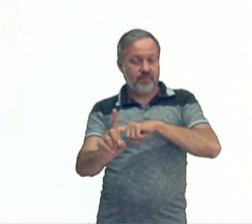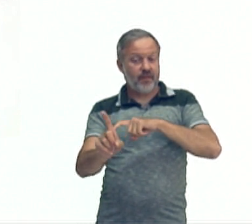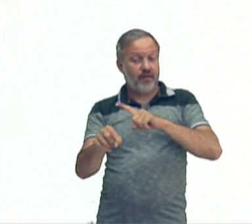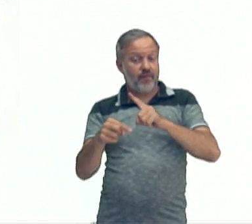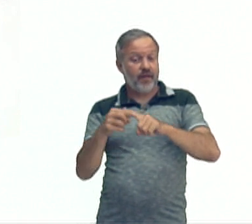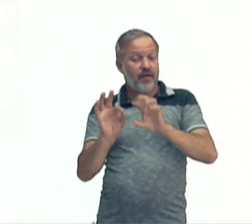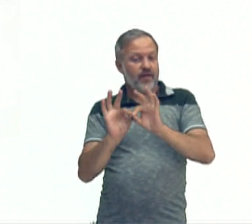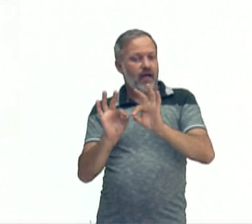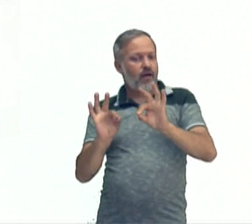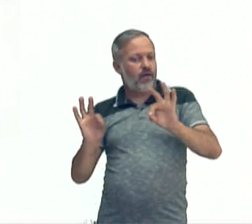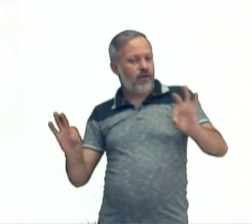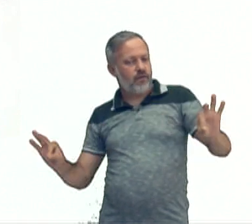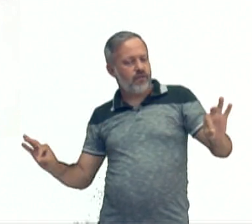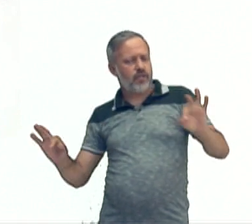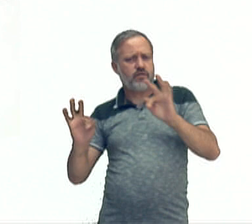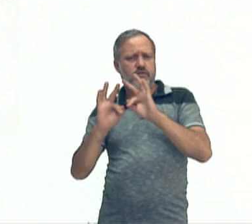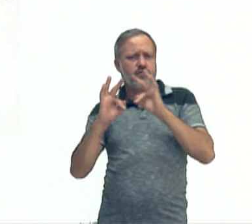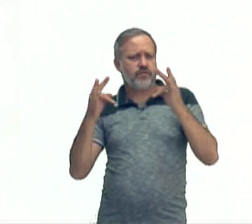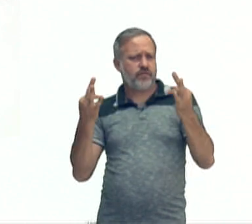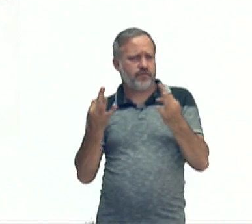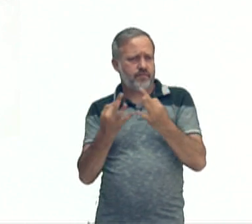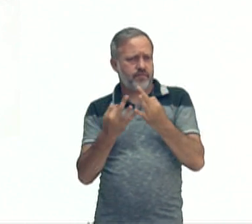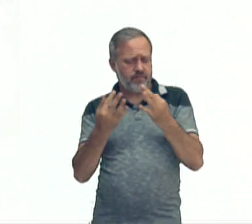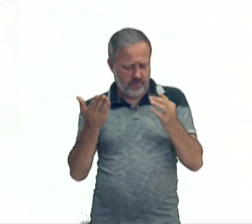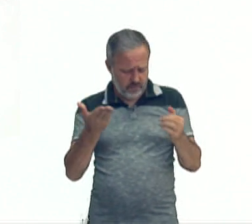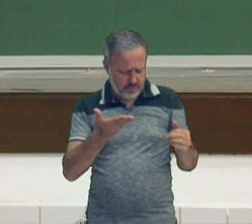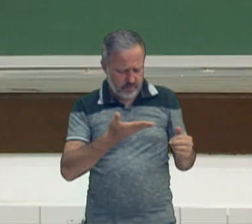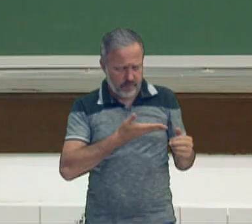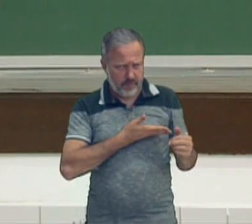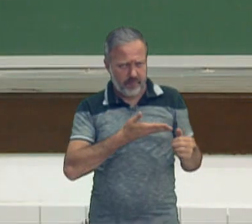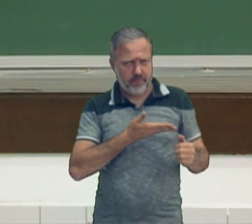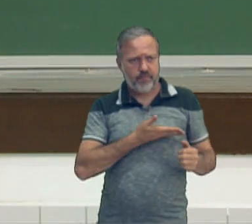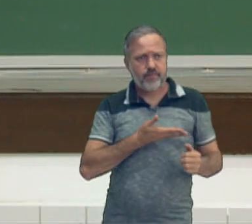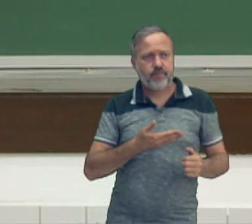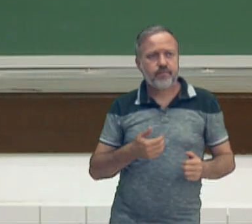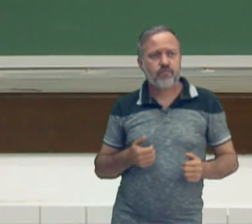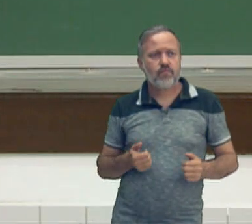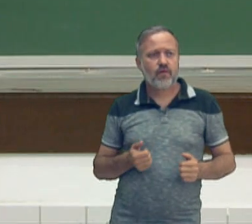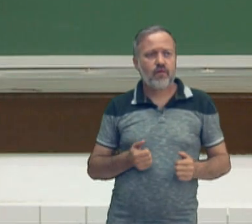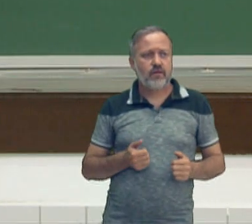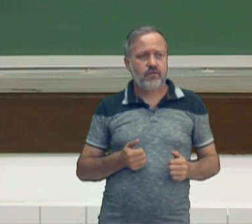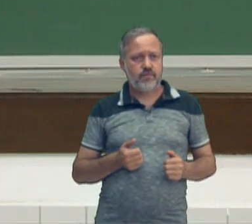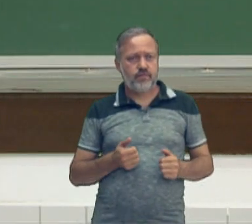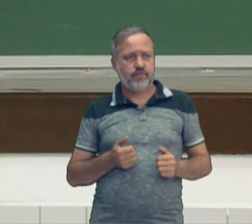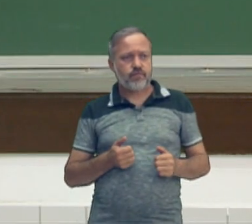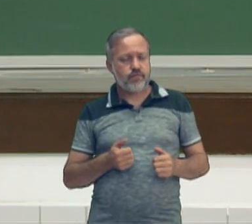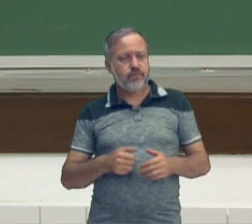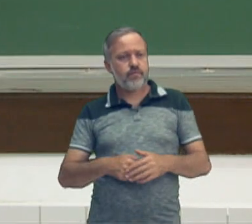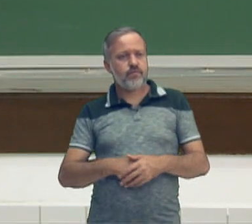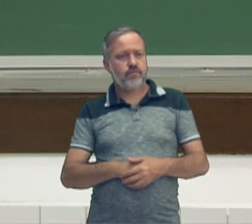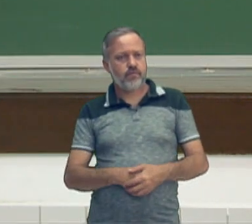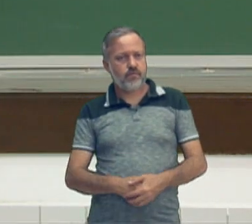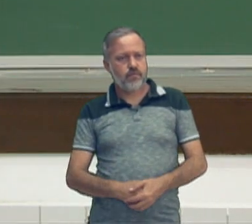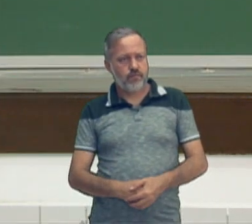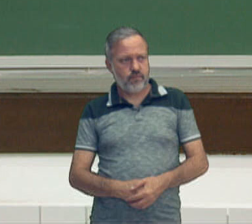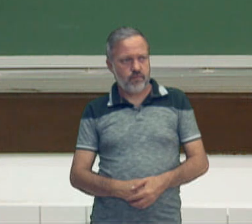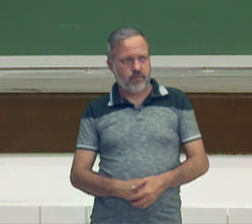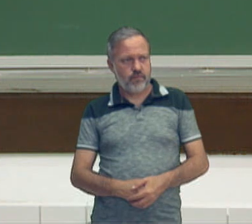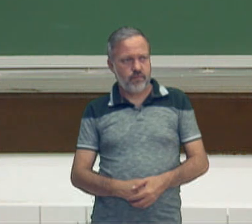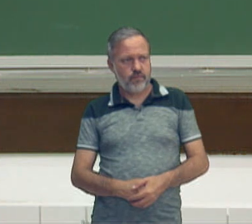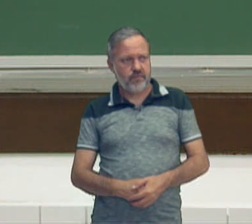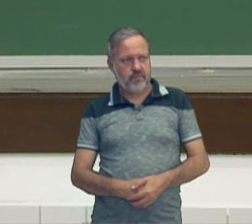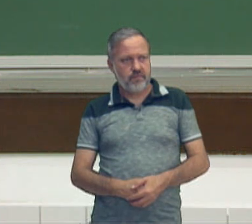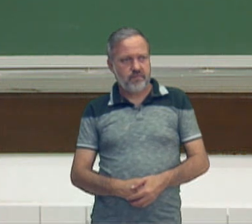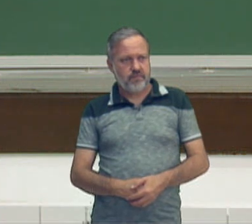das pessoas com que ele gosta, dos amigos, e depois ele retorna, né, para a alegria de todos, inclusive